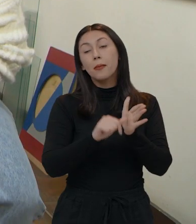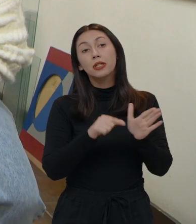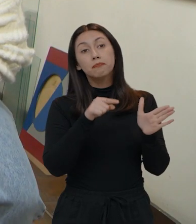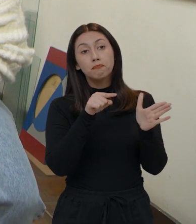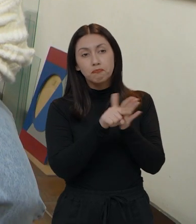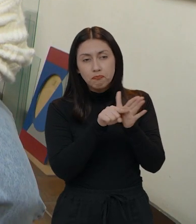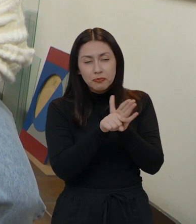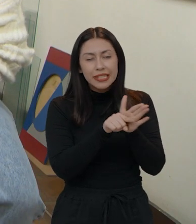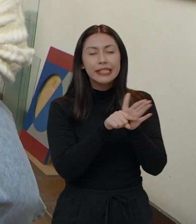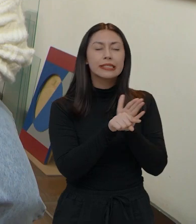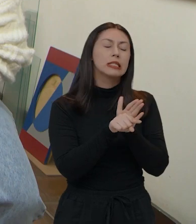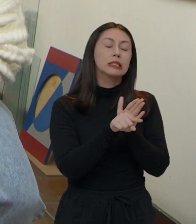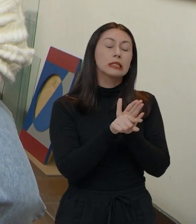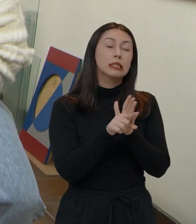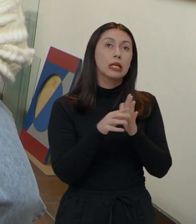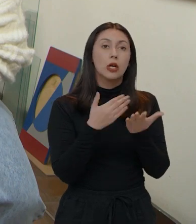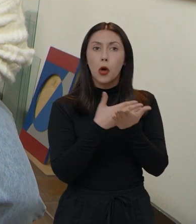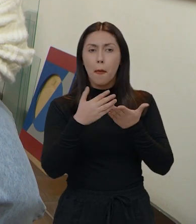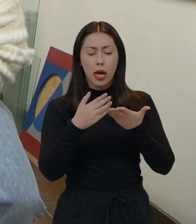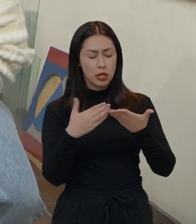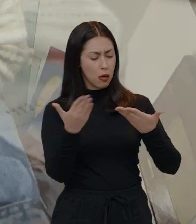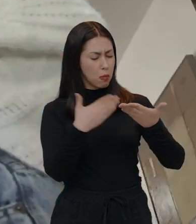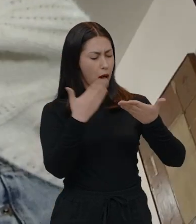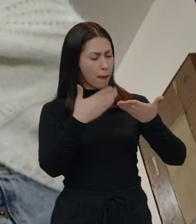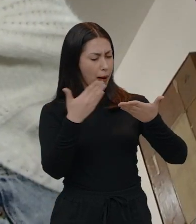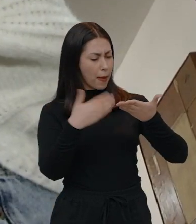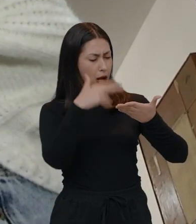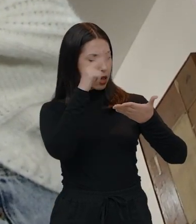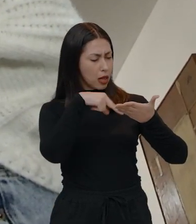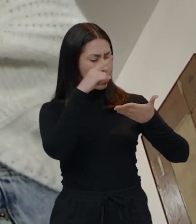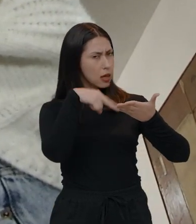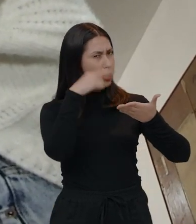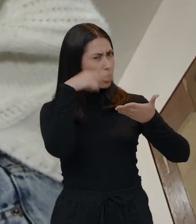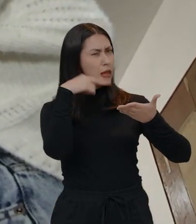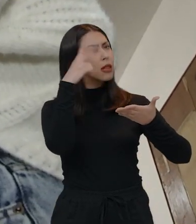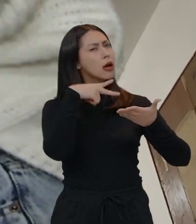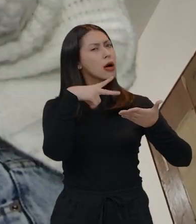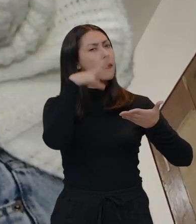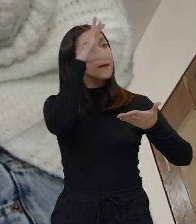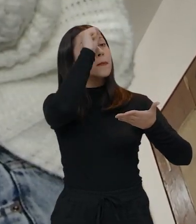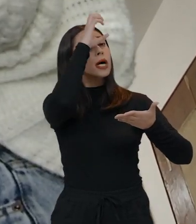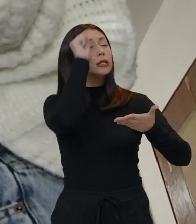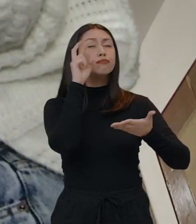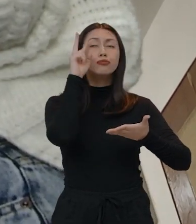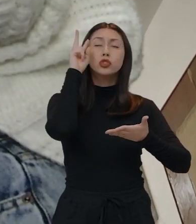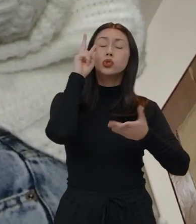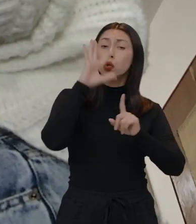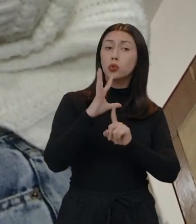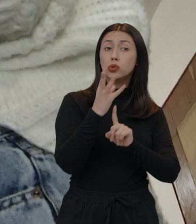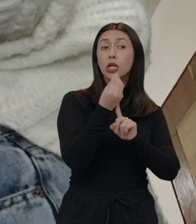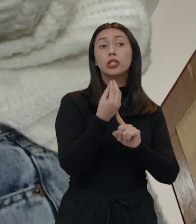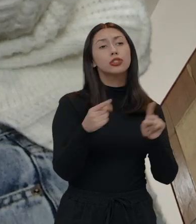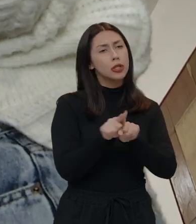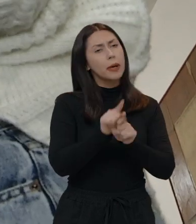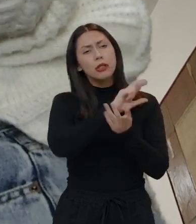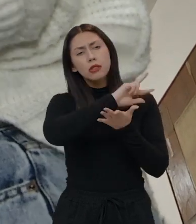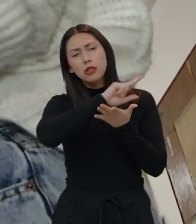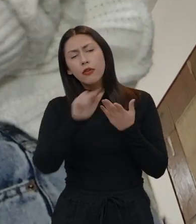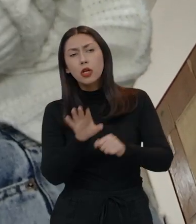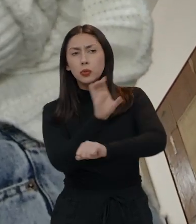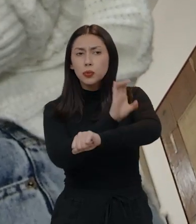pesquisando. E aí começa a ler, né? Tem que ler, né? Para aprender história de arte. Aí fiz vários cursos